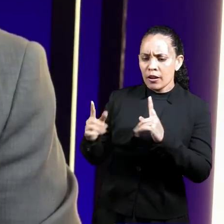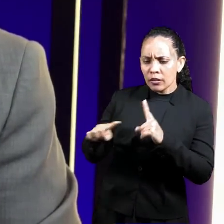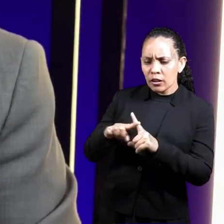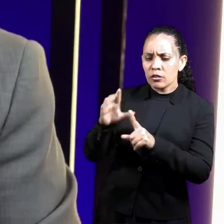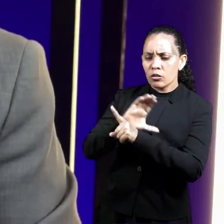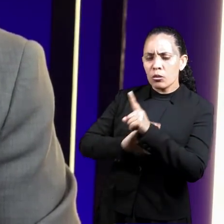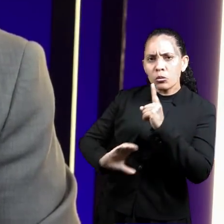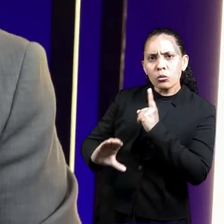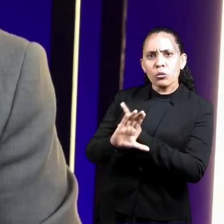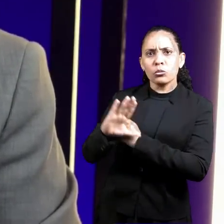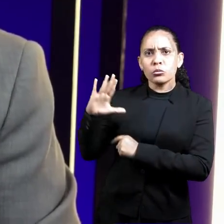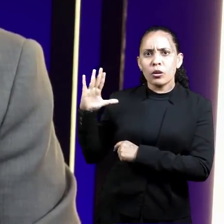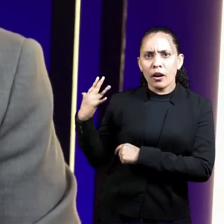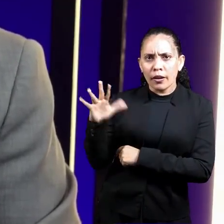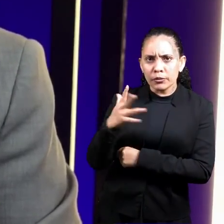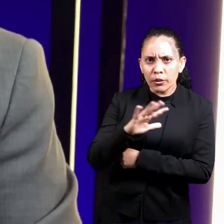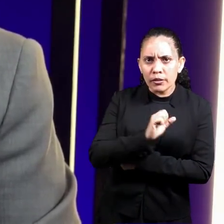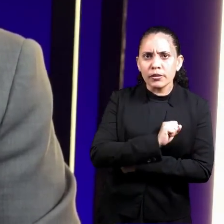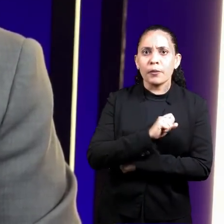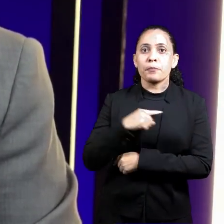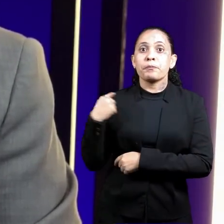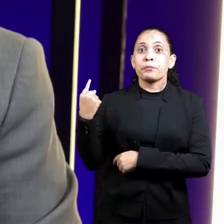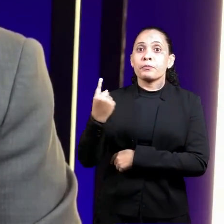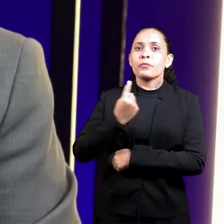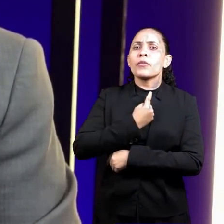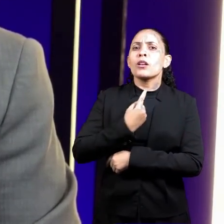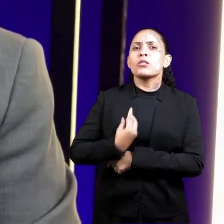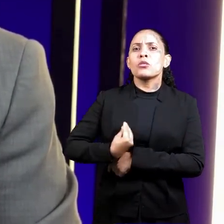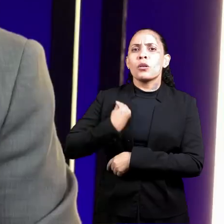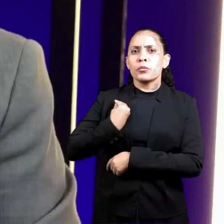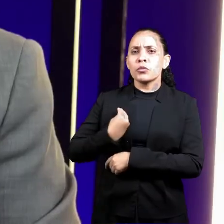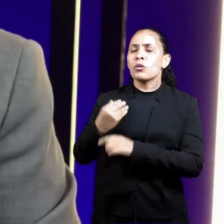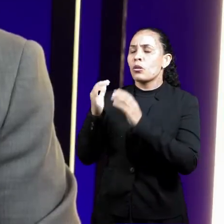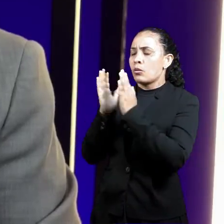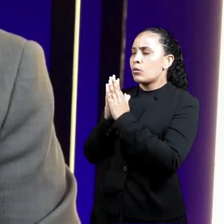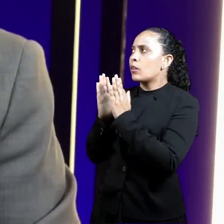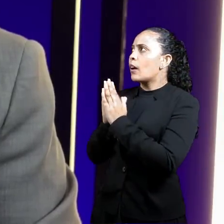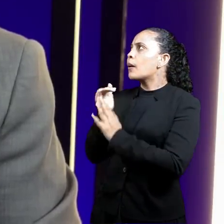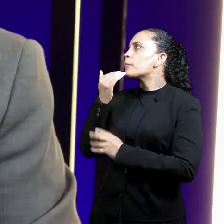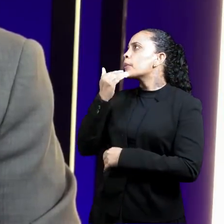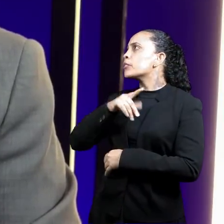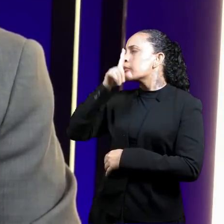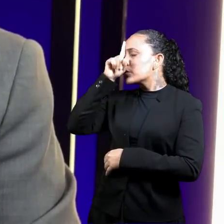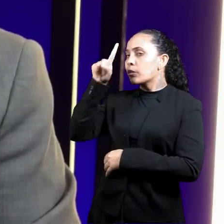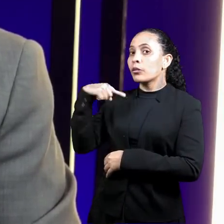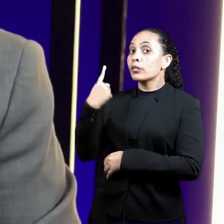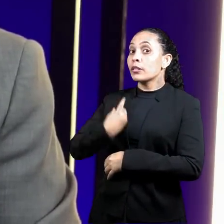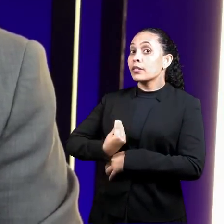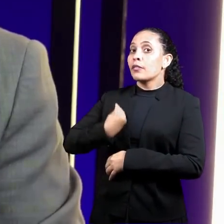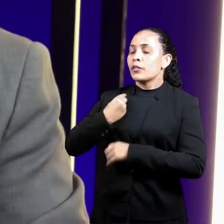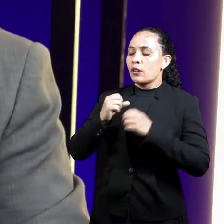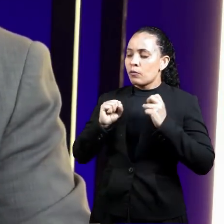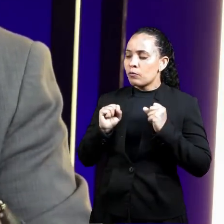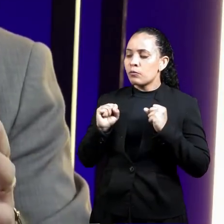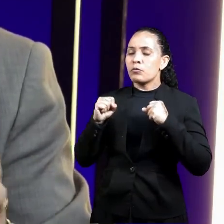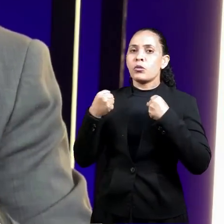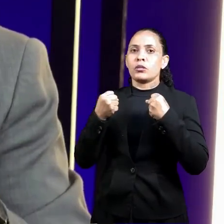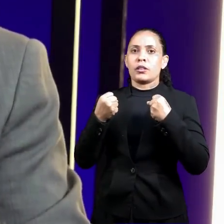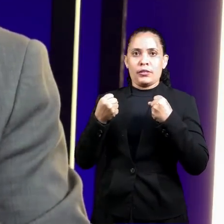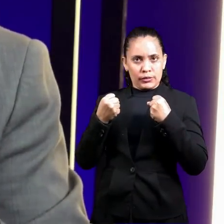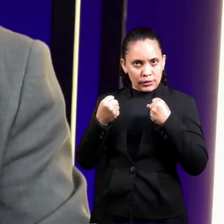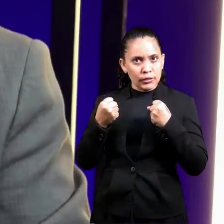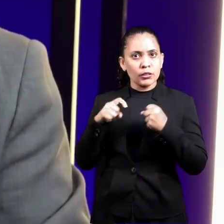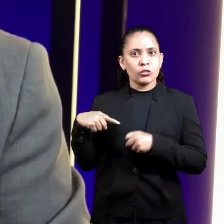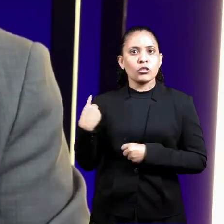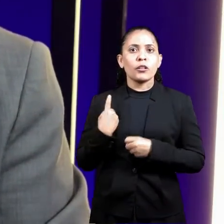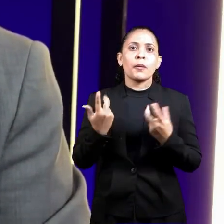é o louvor, é a adoração, é onde nós vamos buscar a face do Senhor, ser renovados pelo Senhor. Então a gente